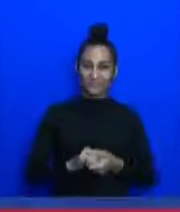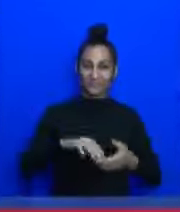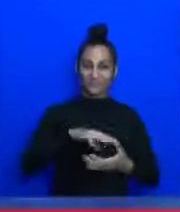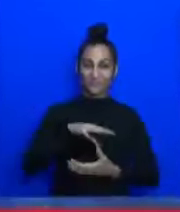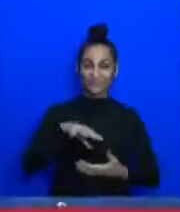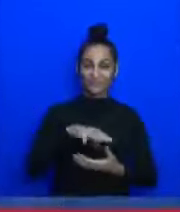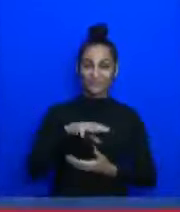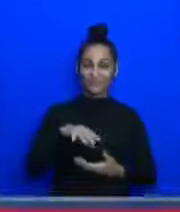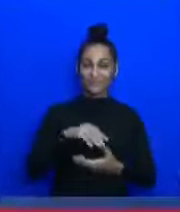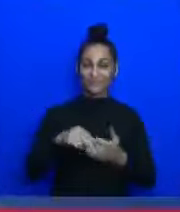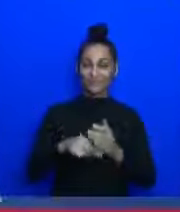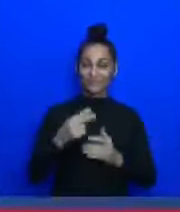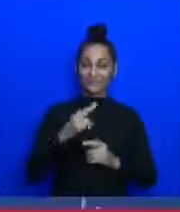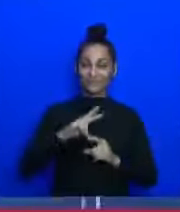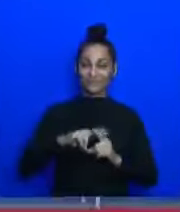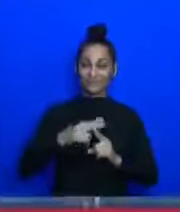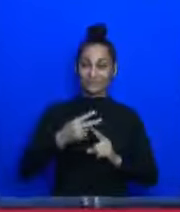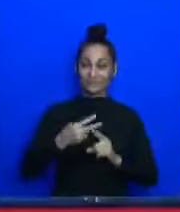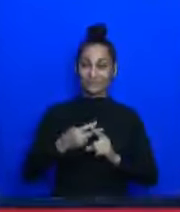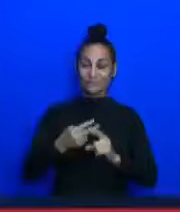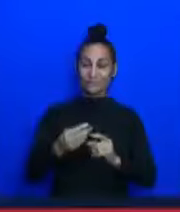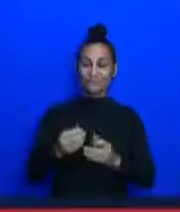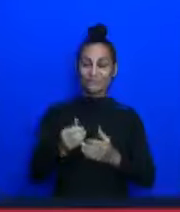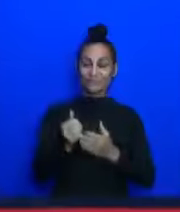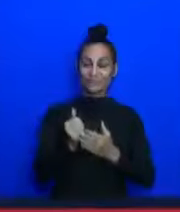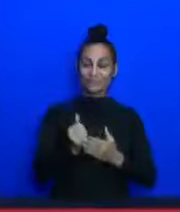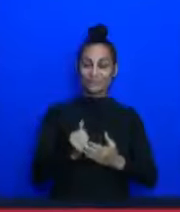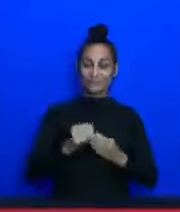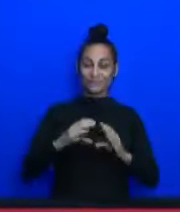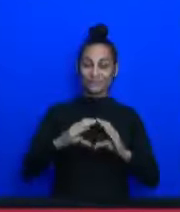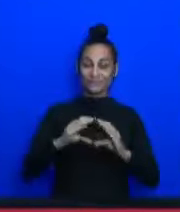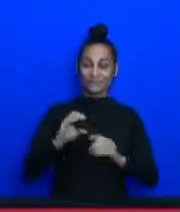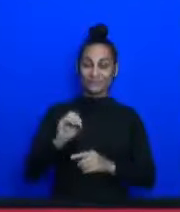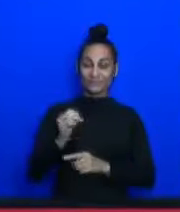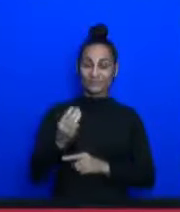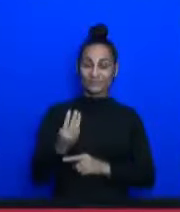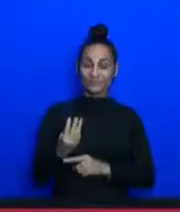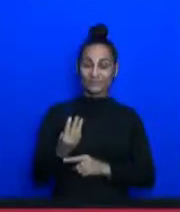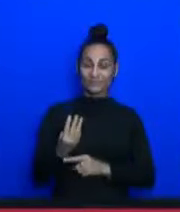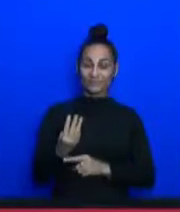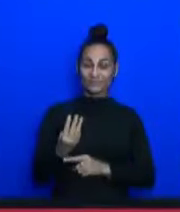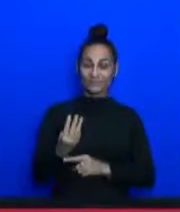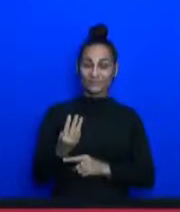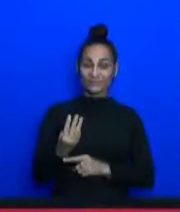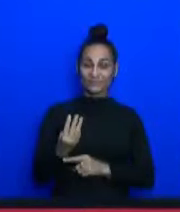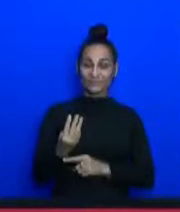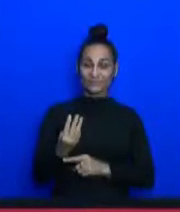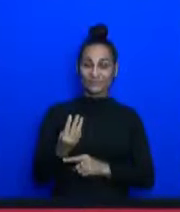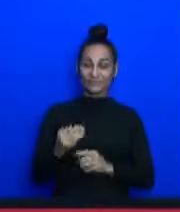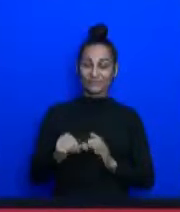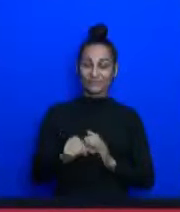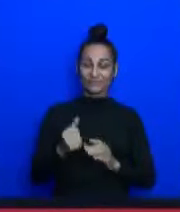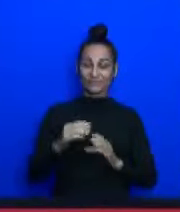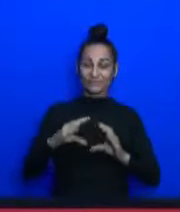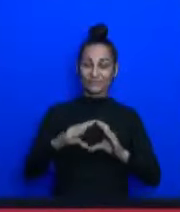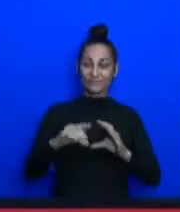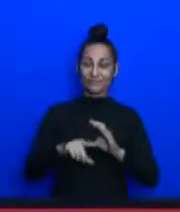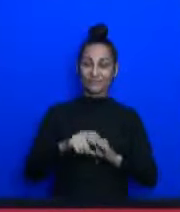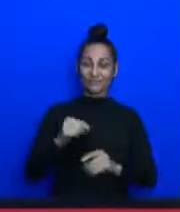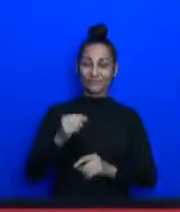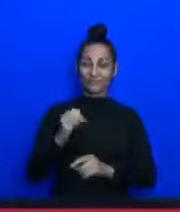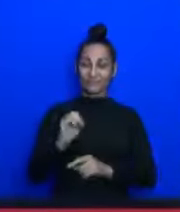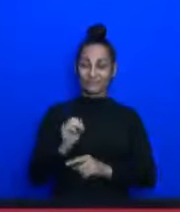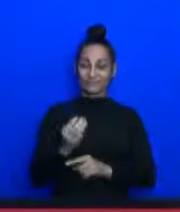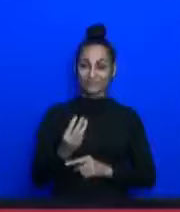Globo girando já para o segundo sorteio da dupla cena, já sendo sorteada a primeira bola, número 03. 03, a primeira dezena sorteada do